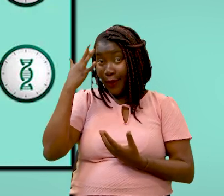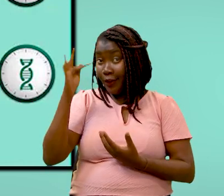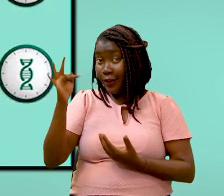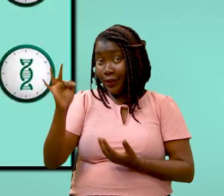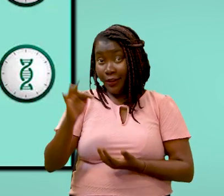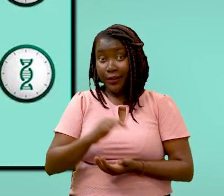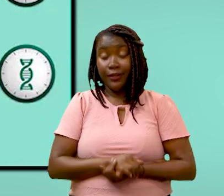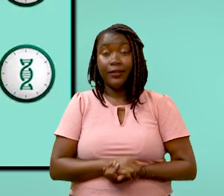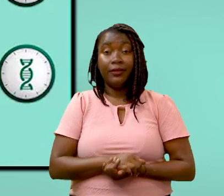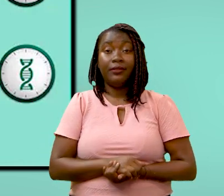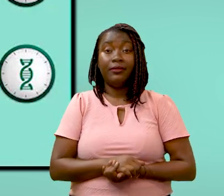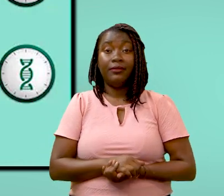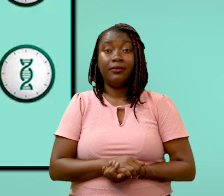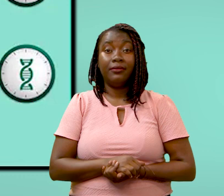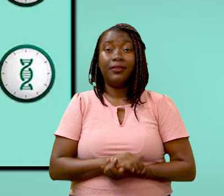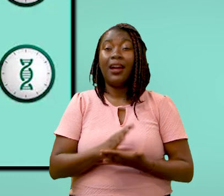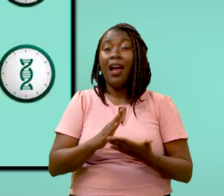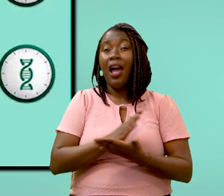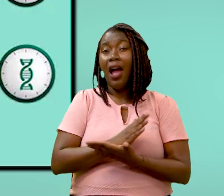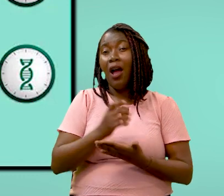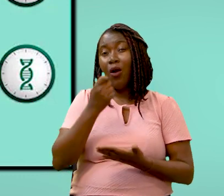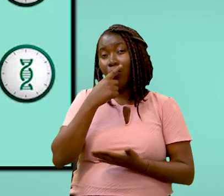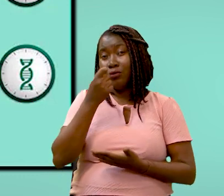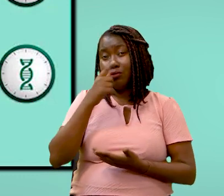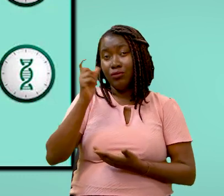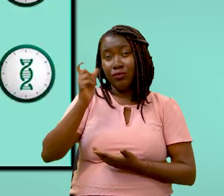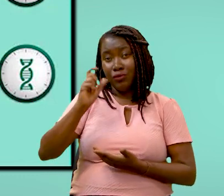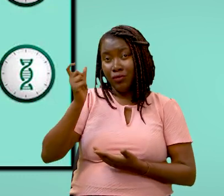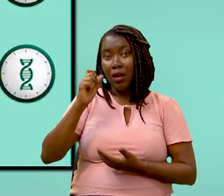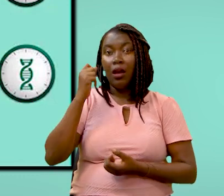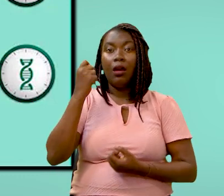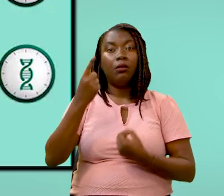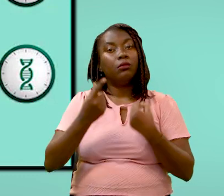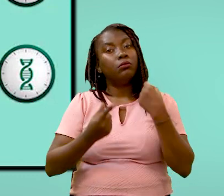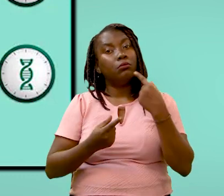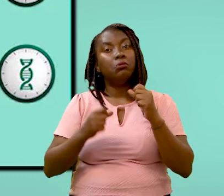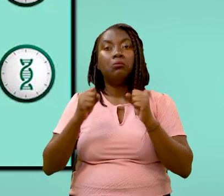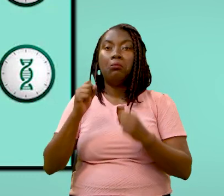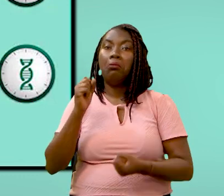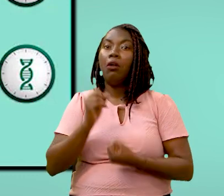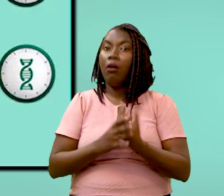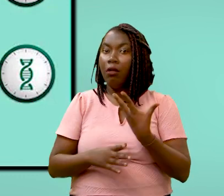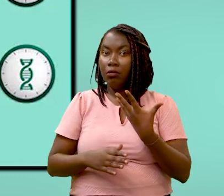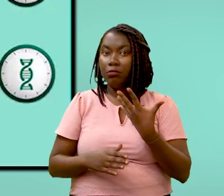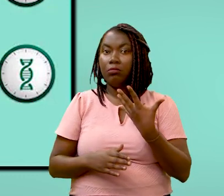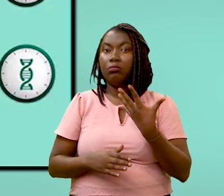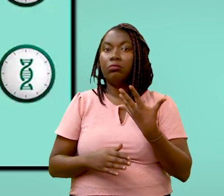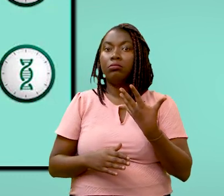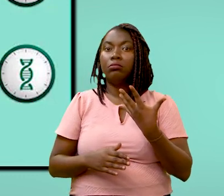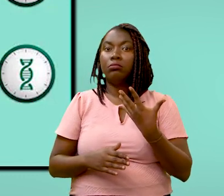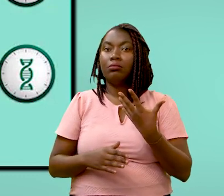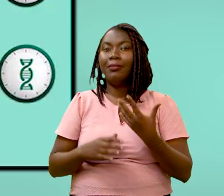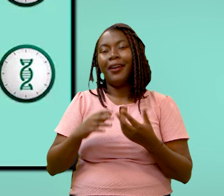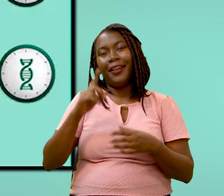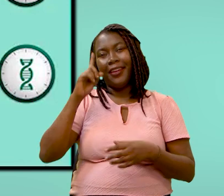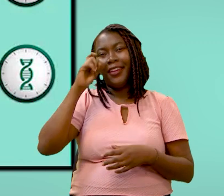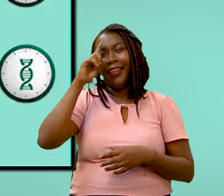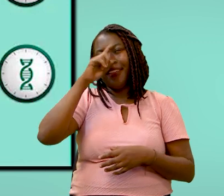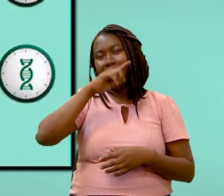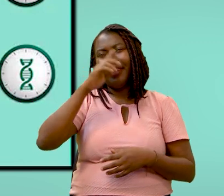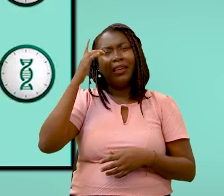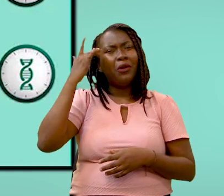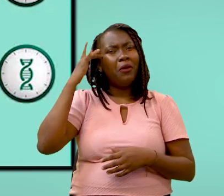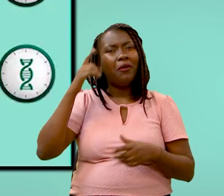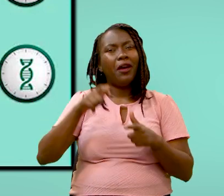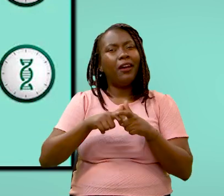também. Alguns fármacos, alguns medicamentos, eventualmente podem desencadear, já é uma situação mais rara.